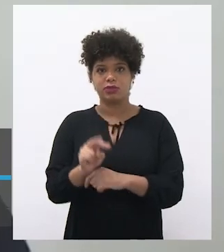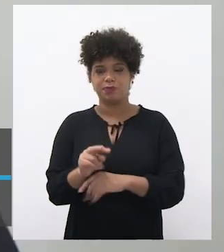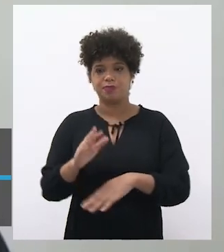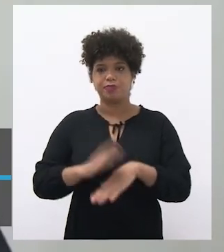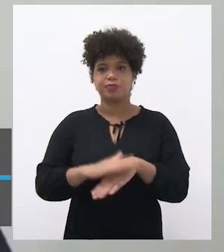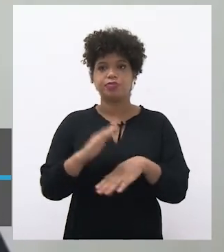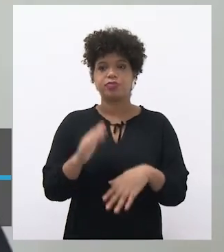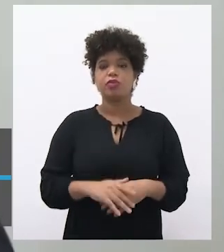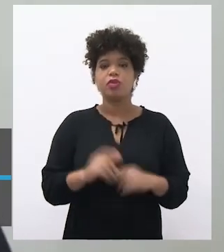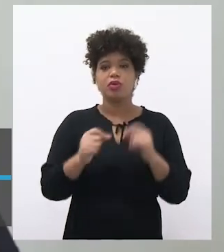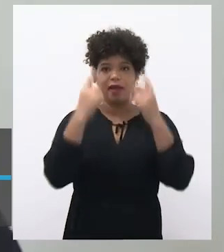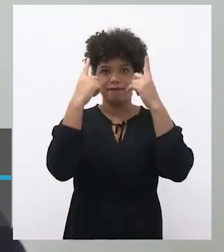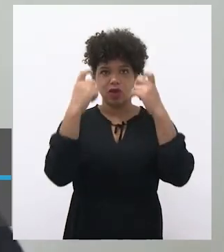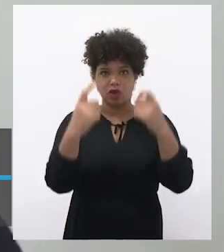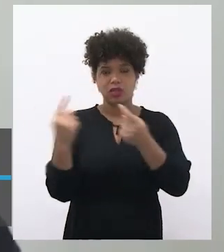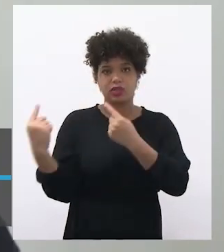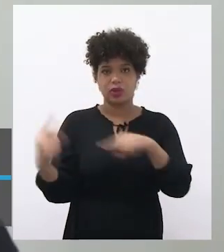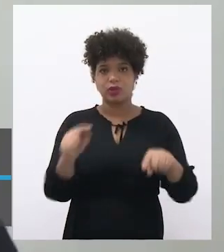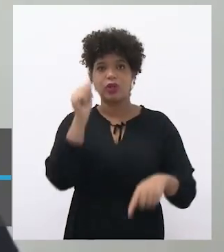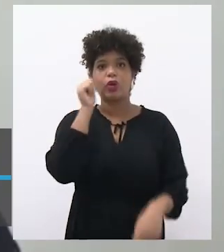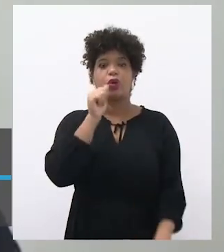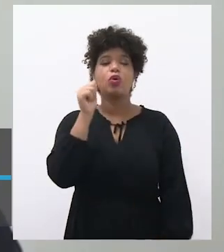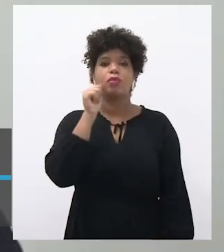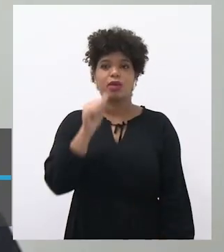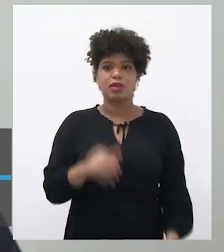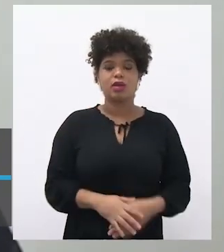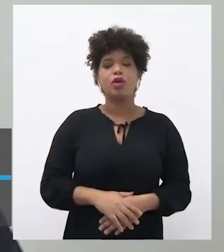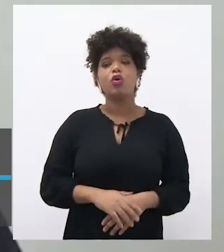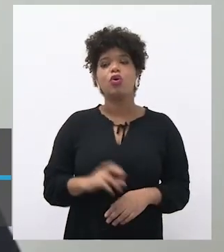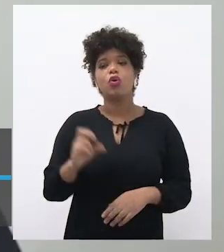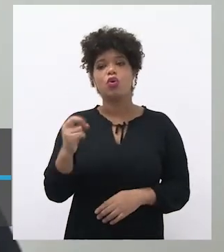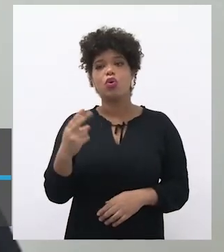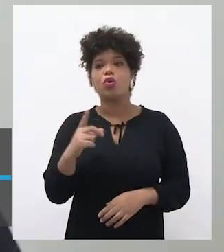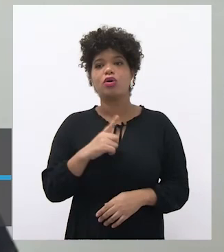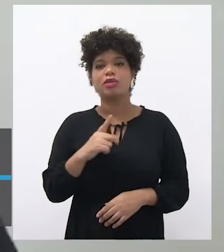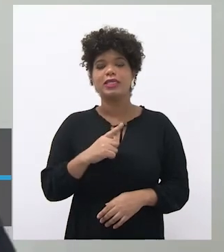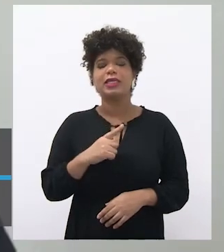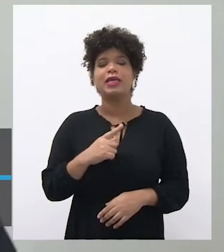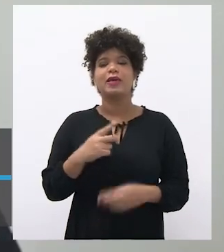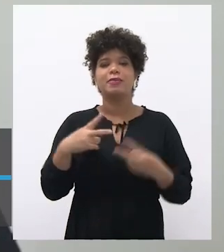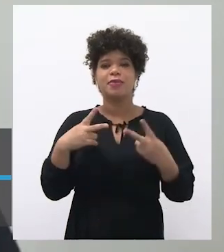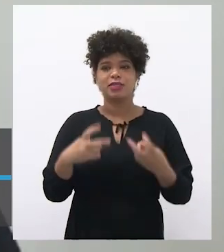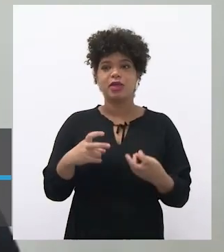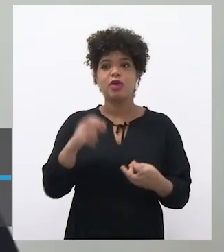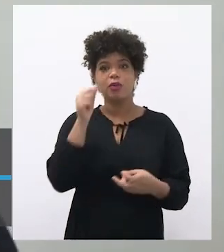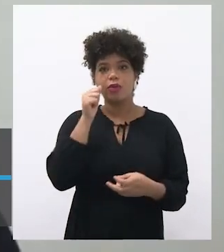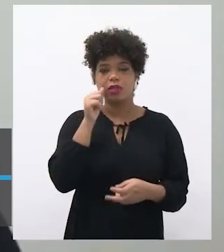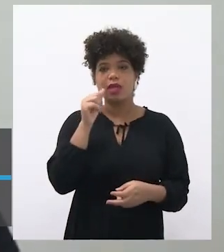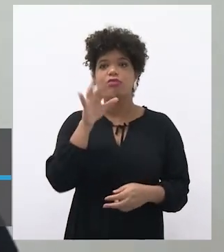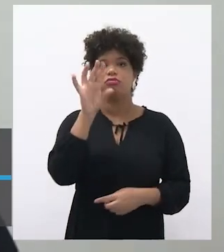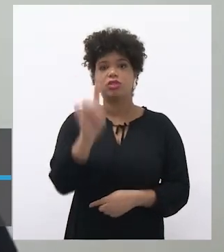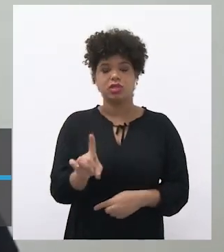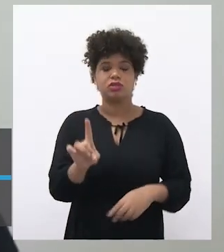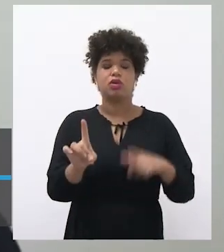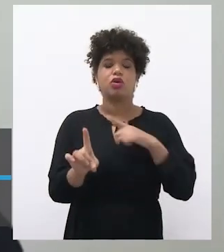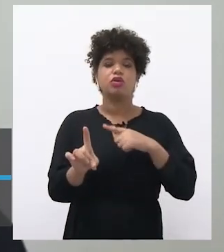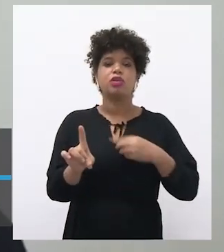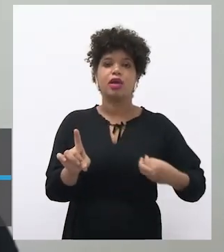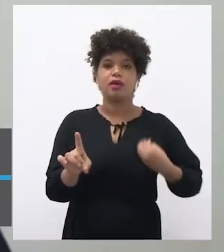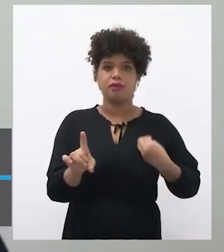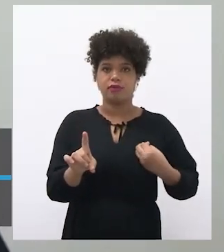específicas no plano internacional de direitos humanos, né, por meio dessas convenções internacionais, a Convenção para a Eliminação do Preconceito e Discriminação contra